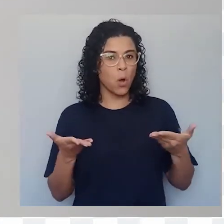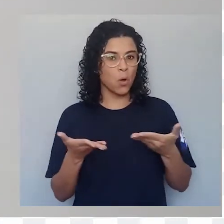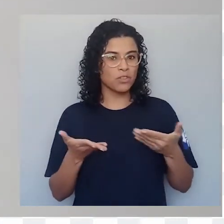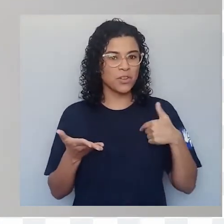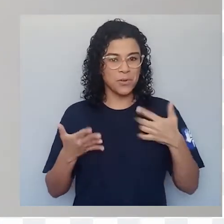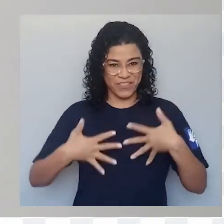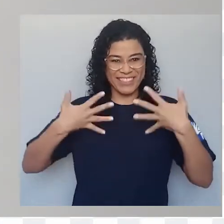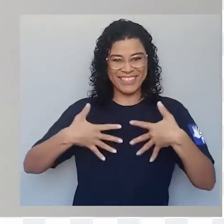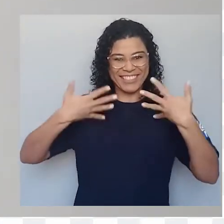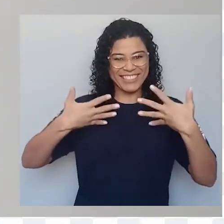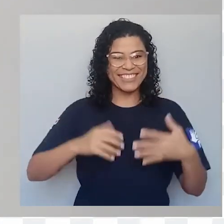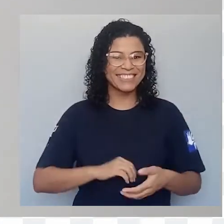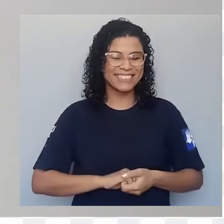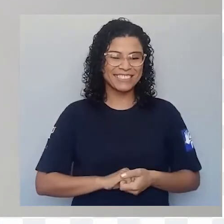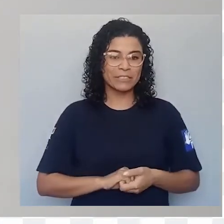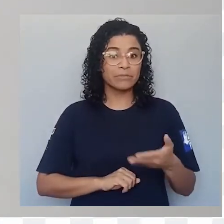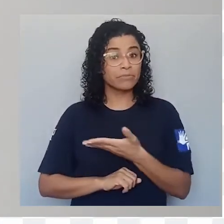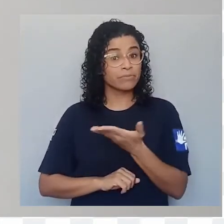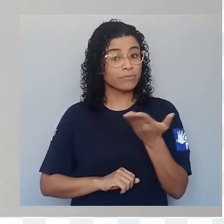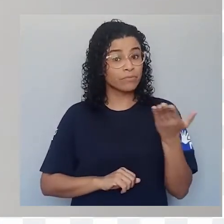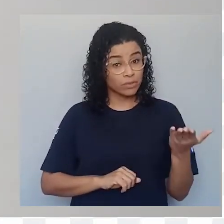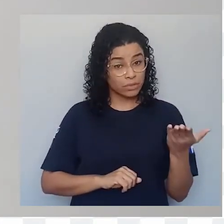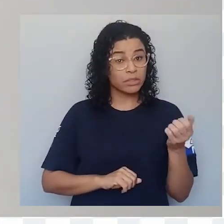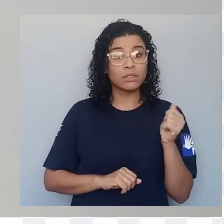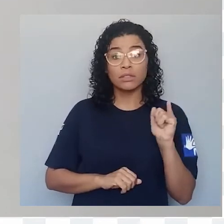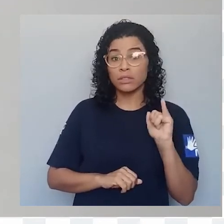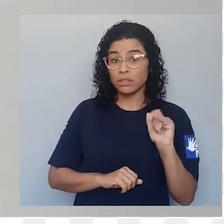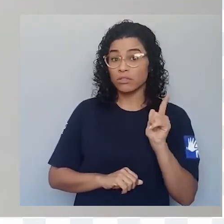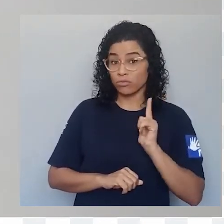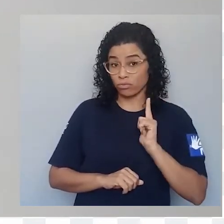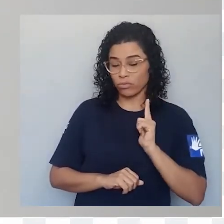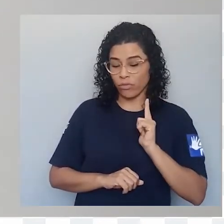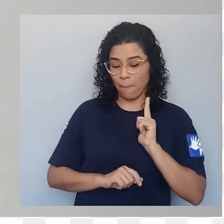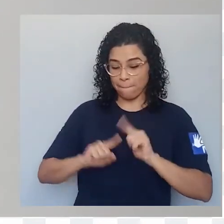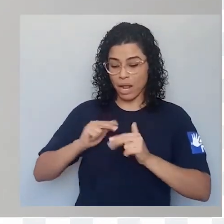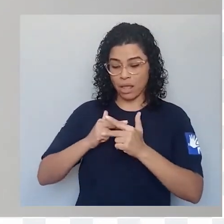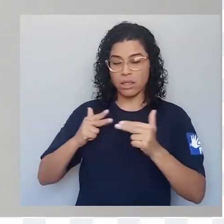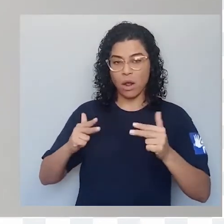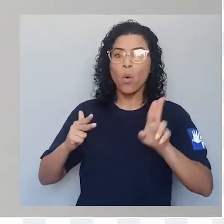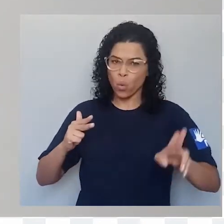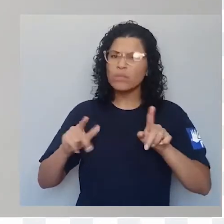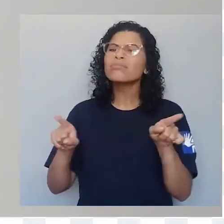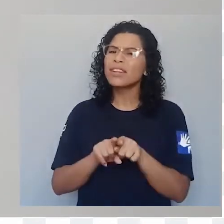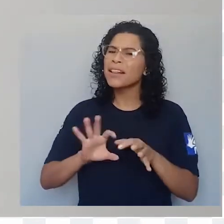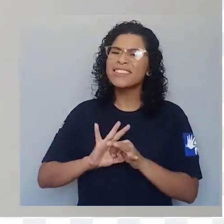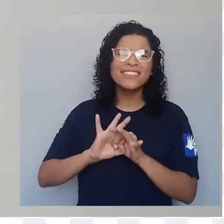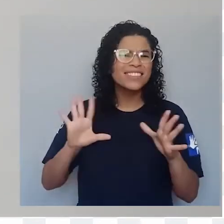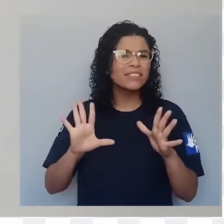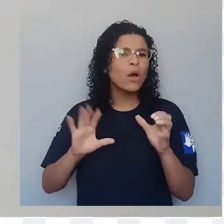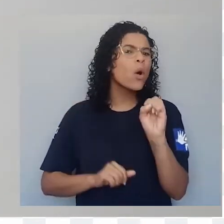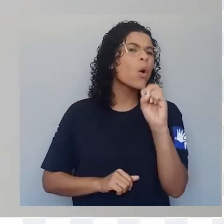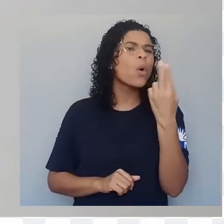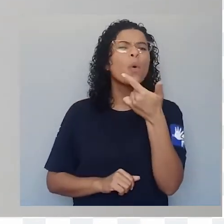que hoje eu estou animado. Você, se tiver esse material, utilize também.